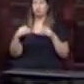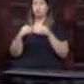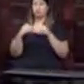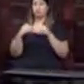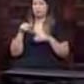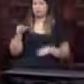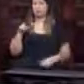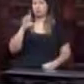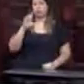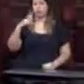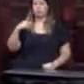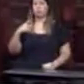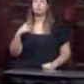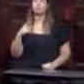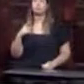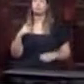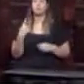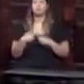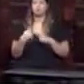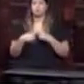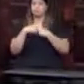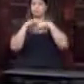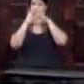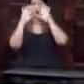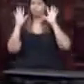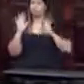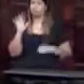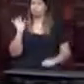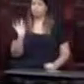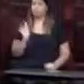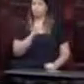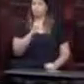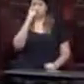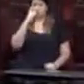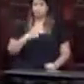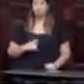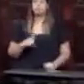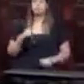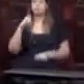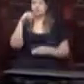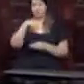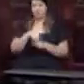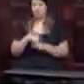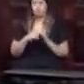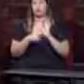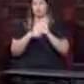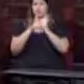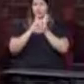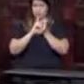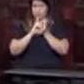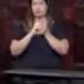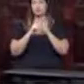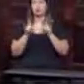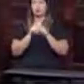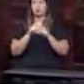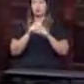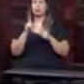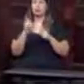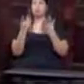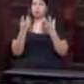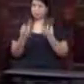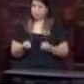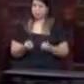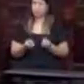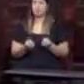Paulo para que fique claro a nossa posição favorável à antecipação, favorável à desoneração